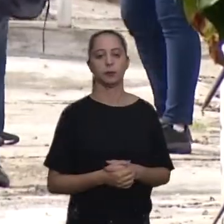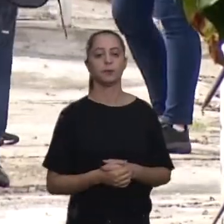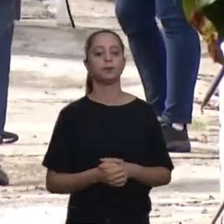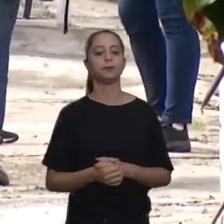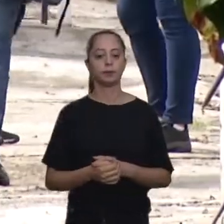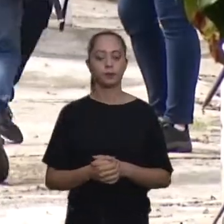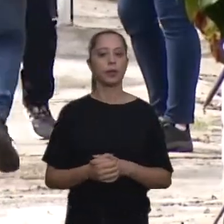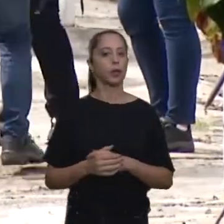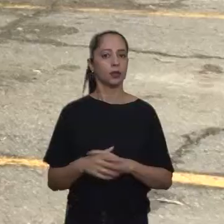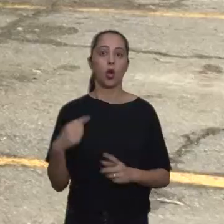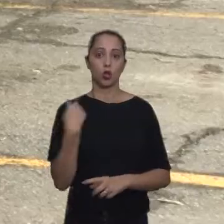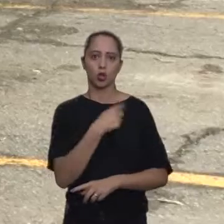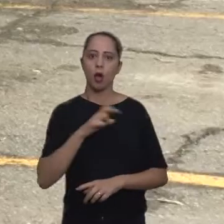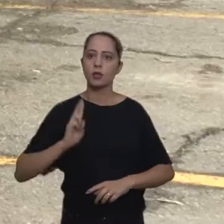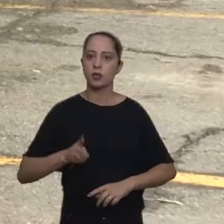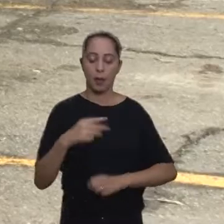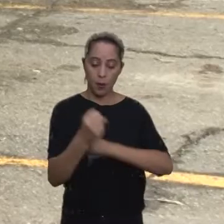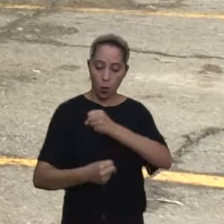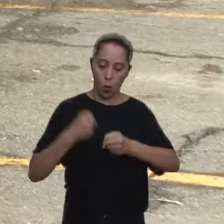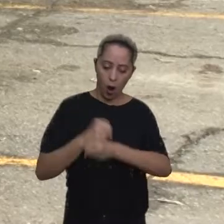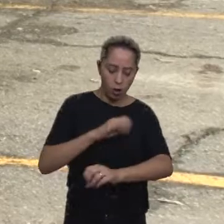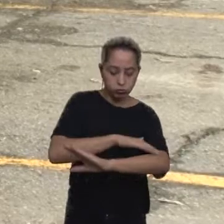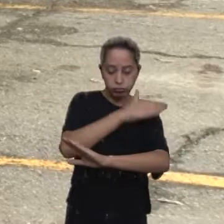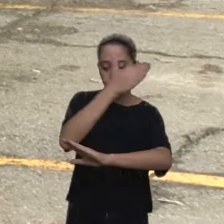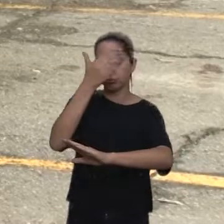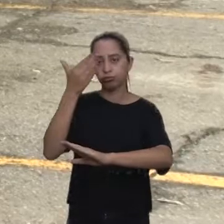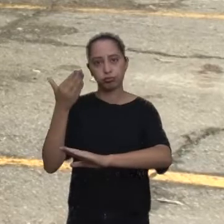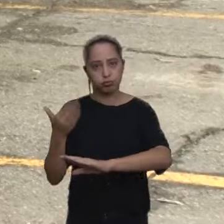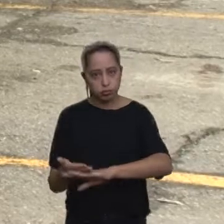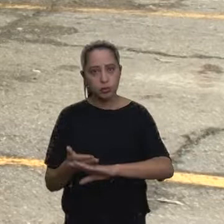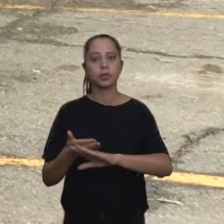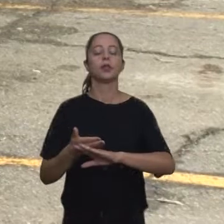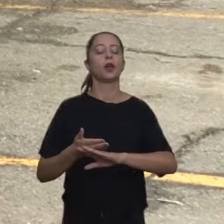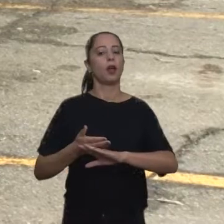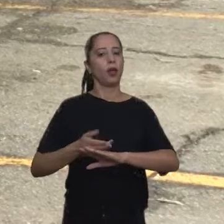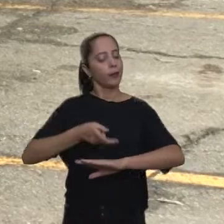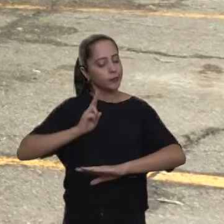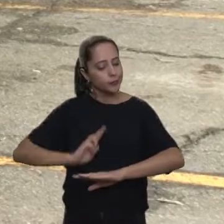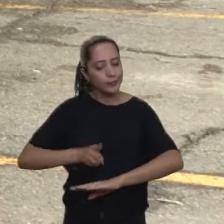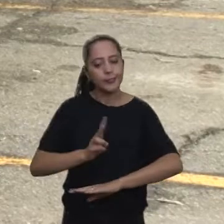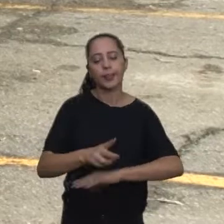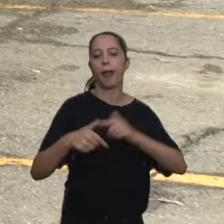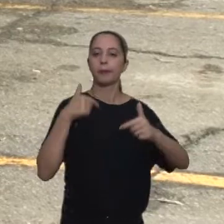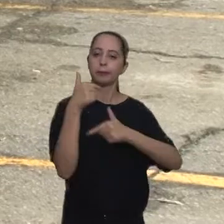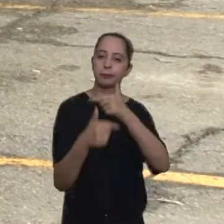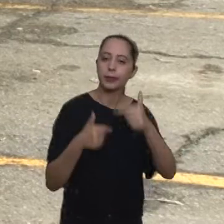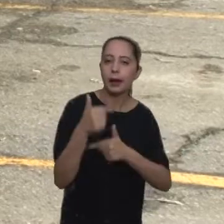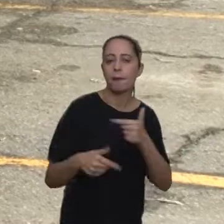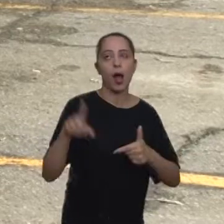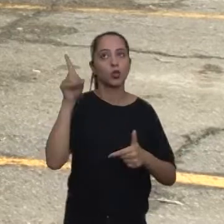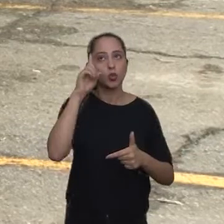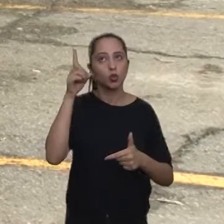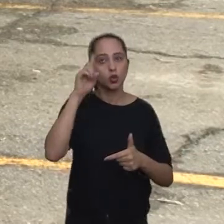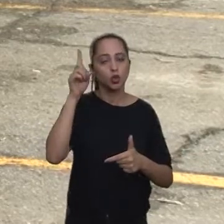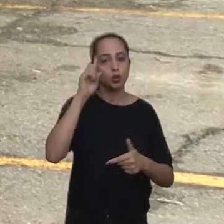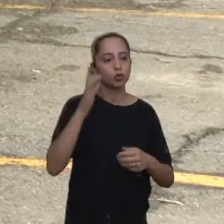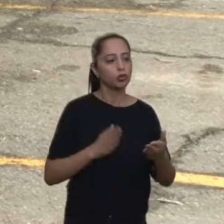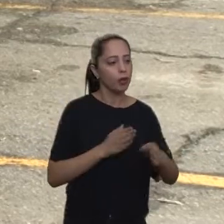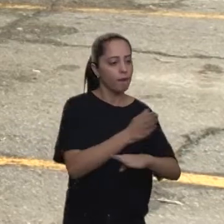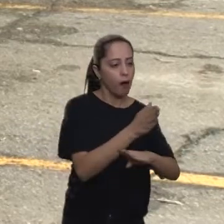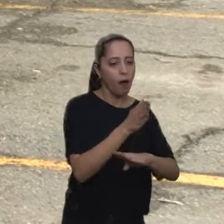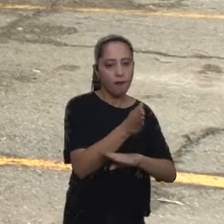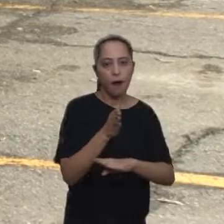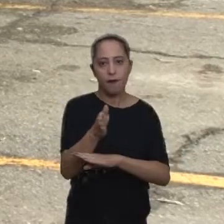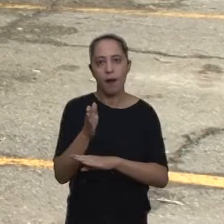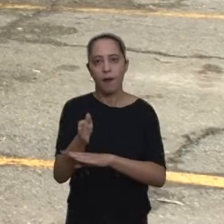agentes de combate à dengue. A gente realiza um trabalho durante todo o ano. Todo ano a gente tem ali trabalhado dia a dia